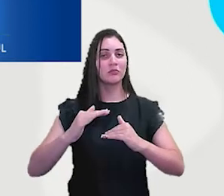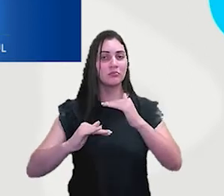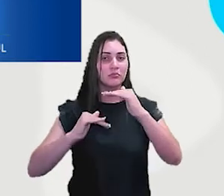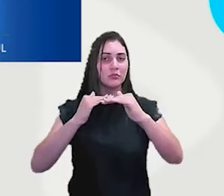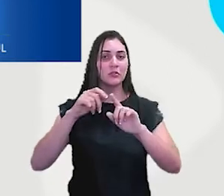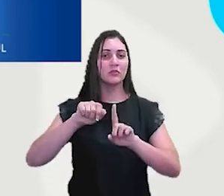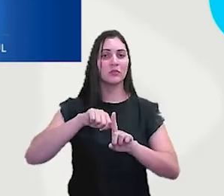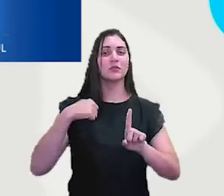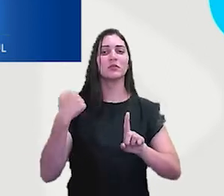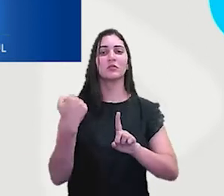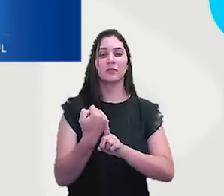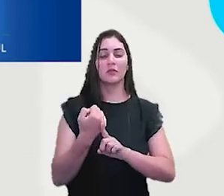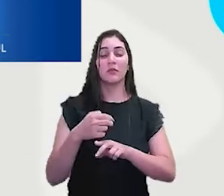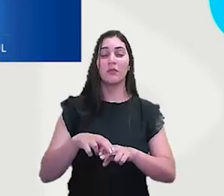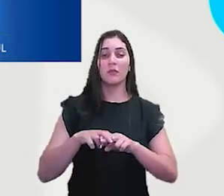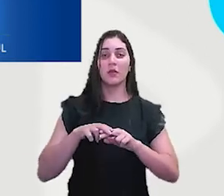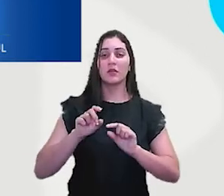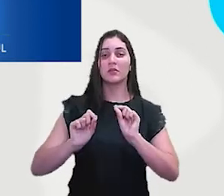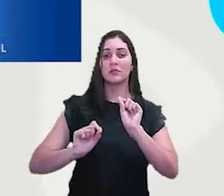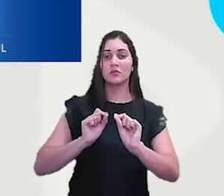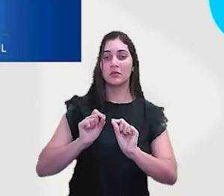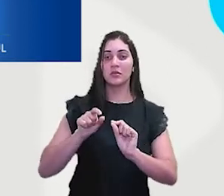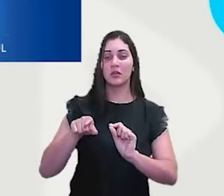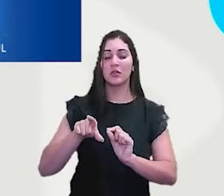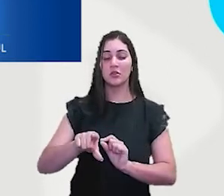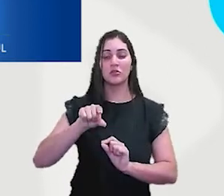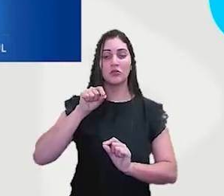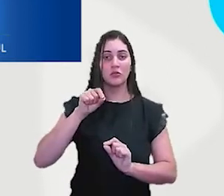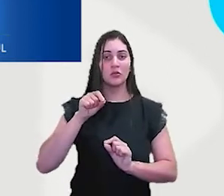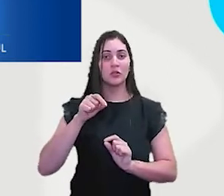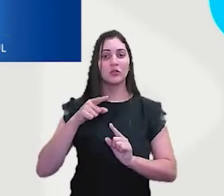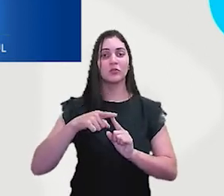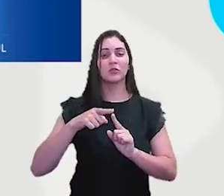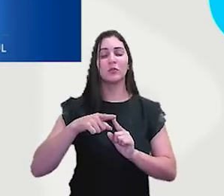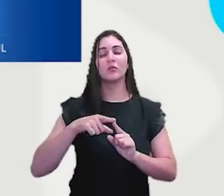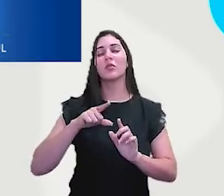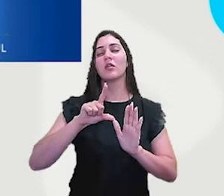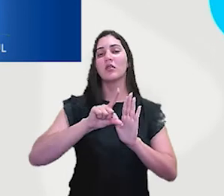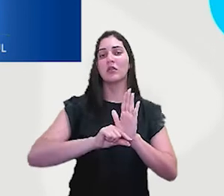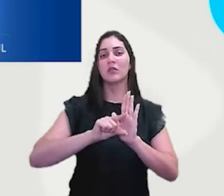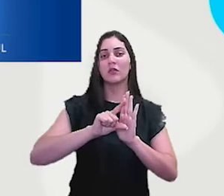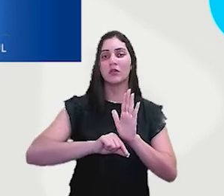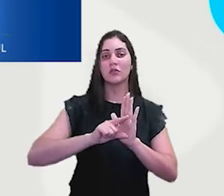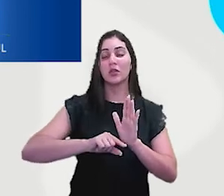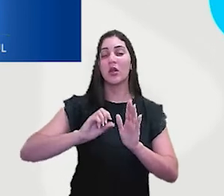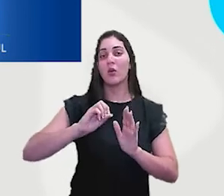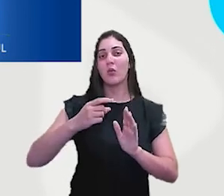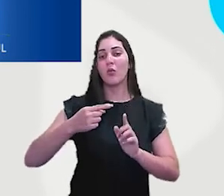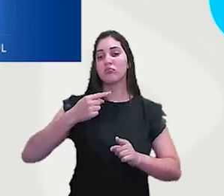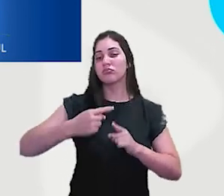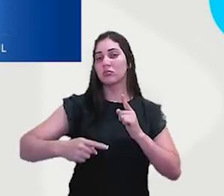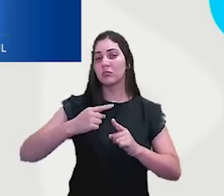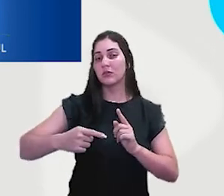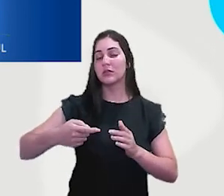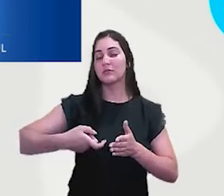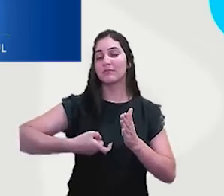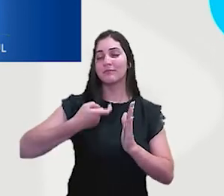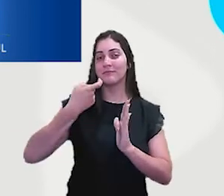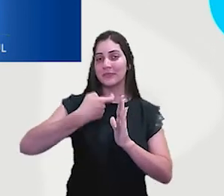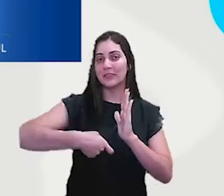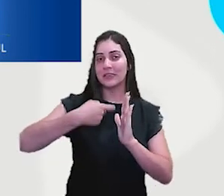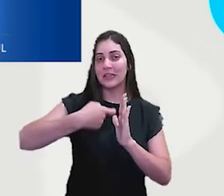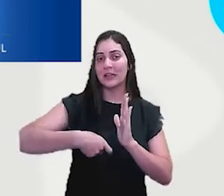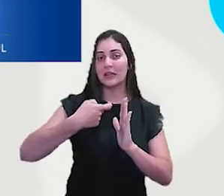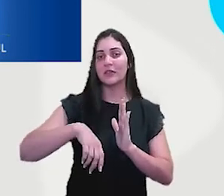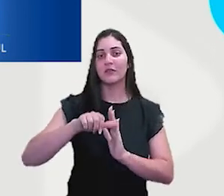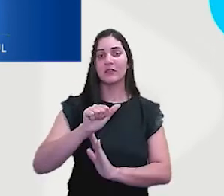social. Para isso, são adotadas medidas como a redução ou eliminação de tarifas alfandegárias, além